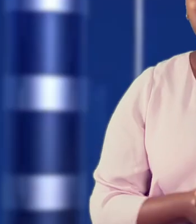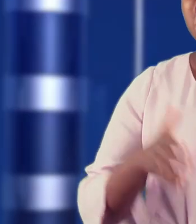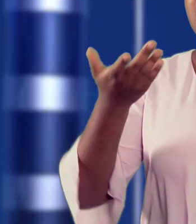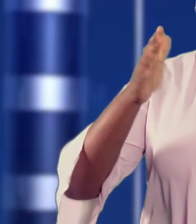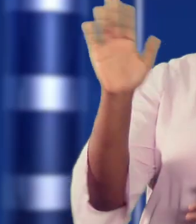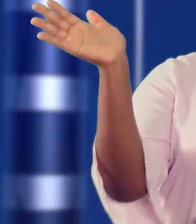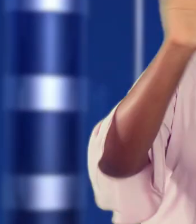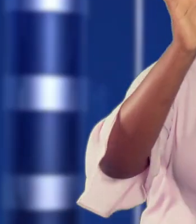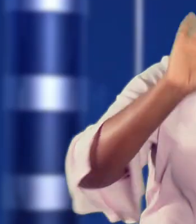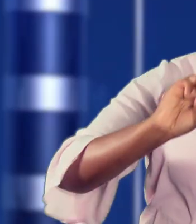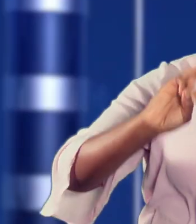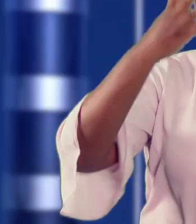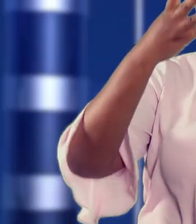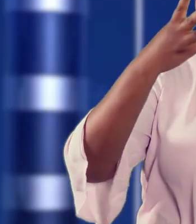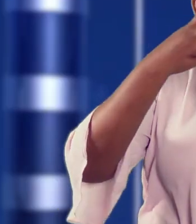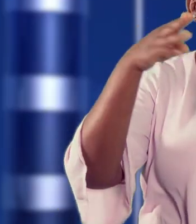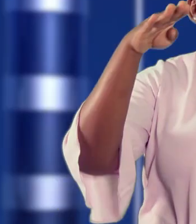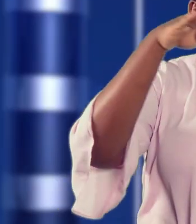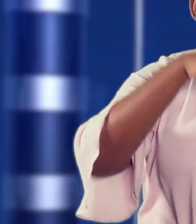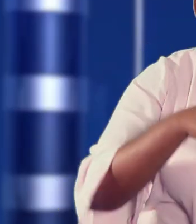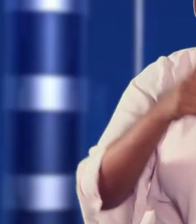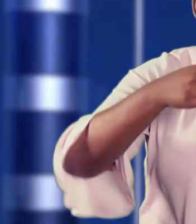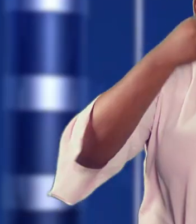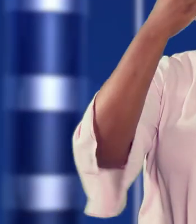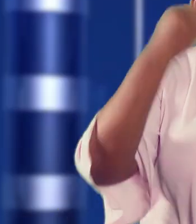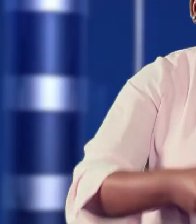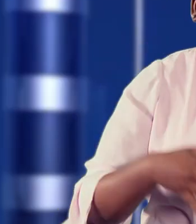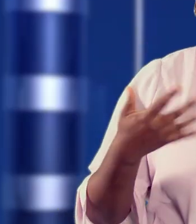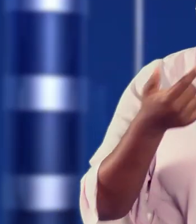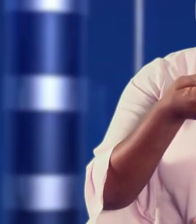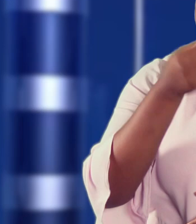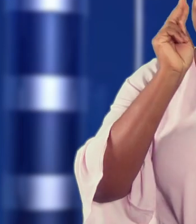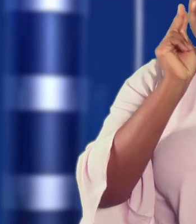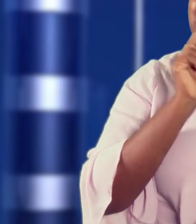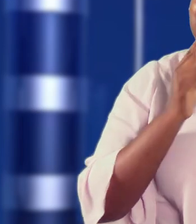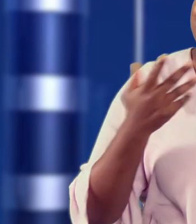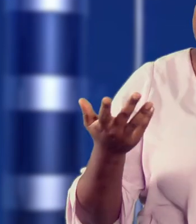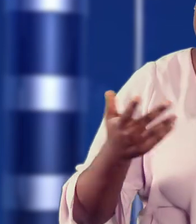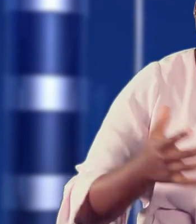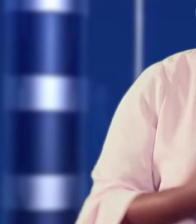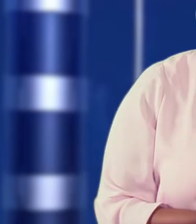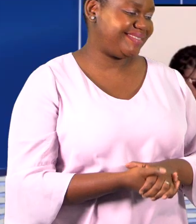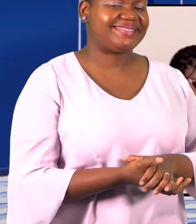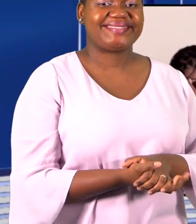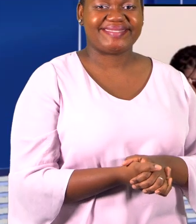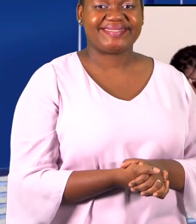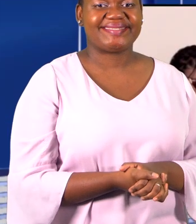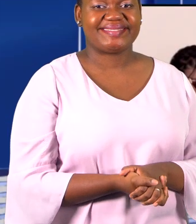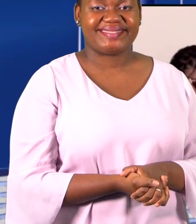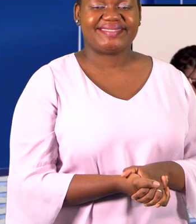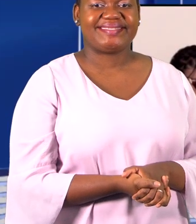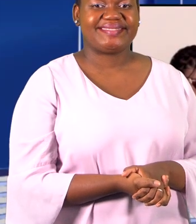Olá! Estamos na terceira e última parte do programa de televisão mais inclusivo do país. A